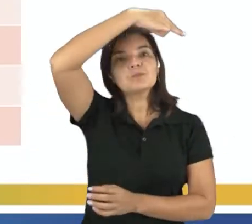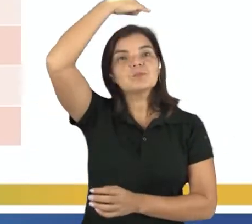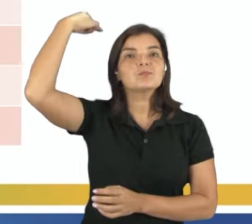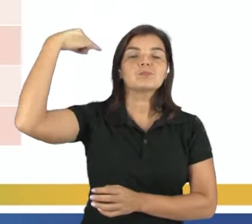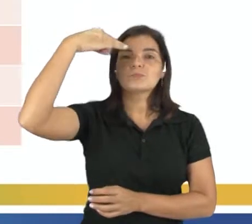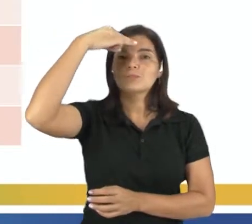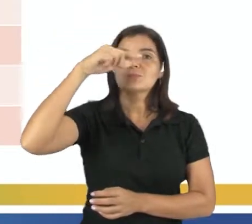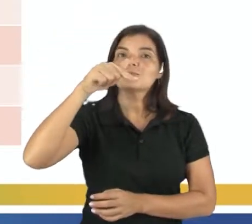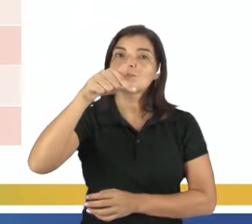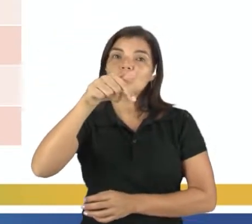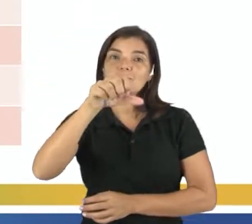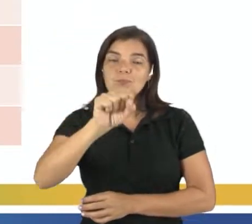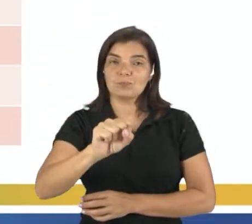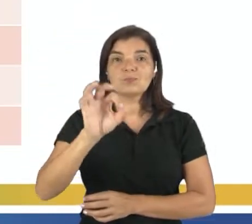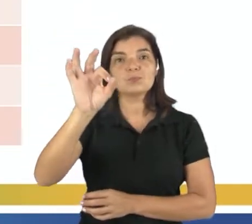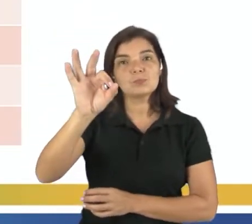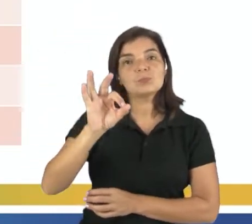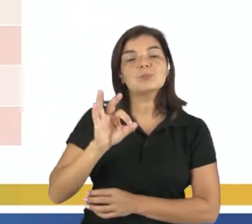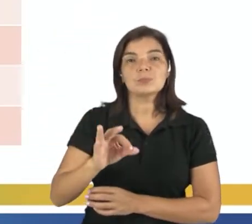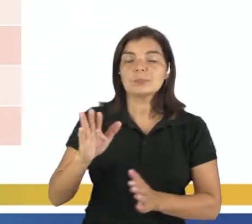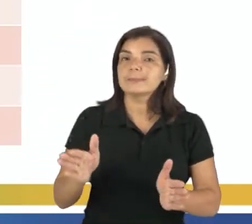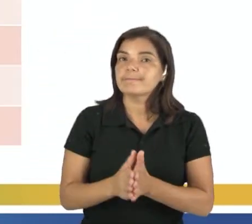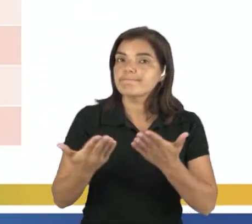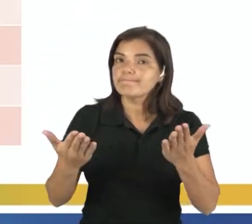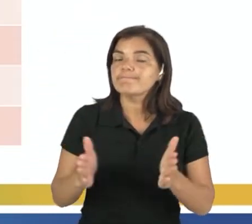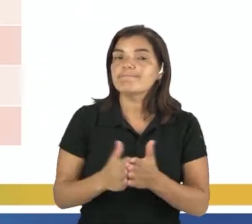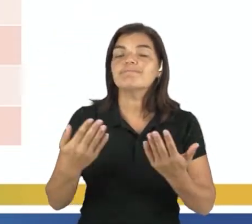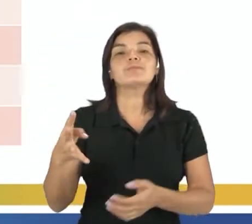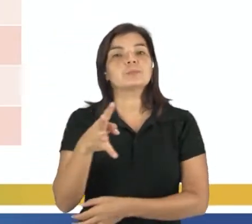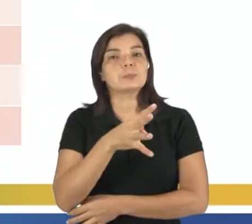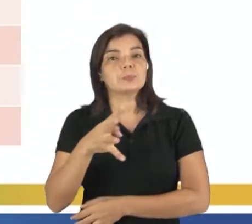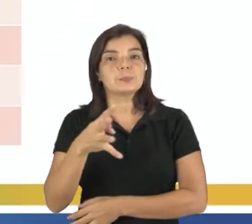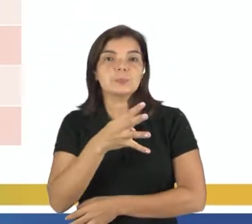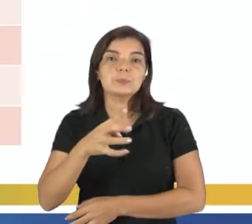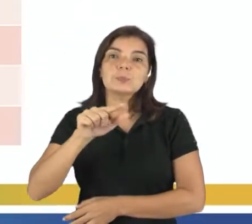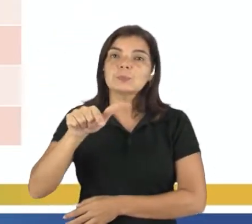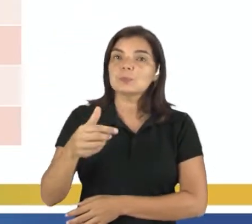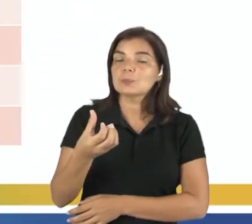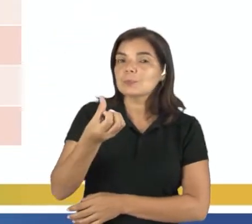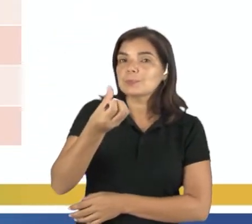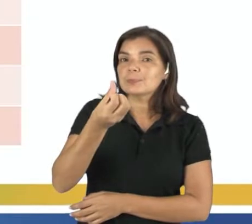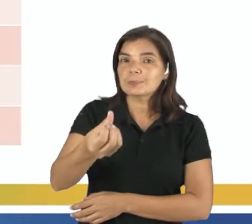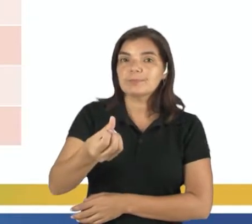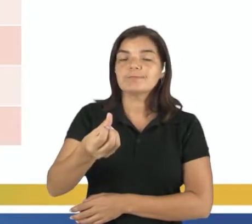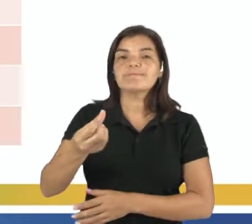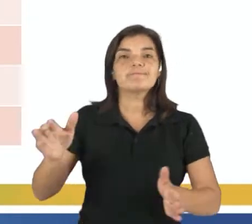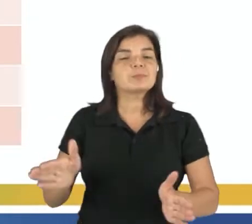com 78% de pobres na zona rural e com